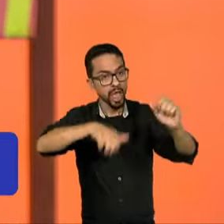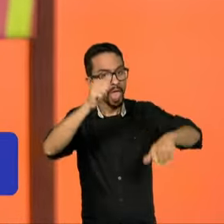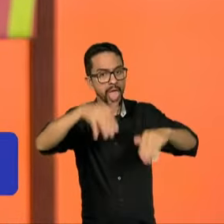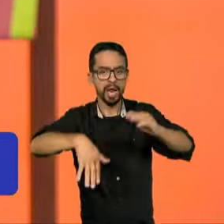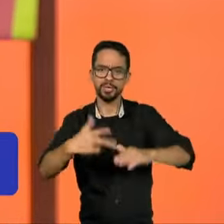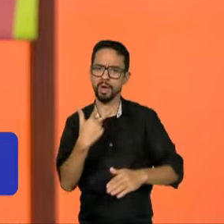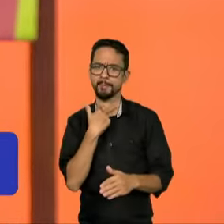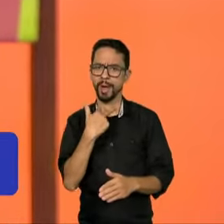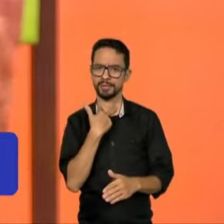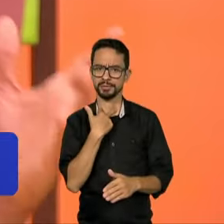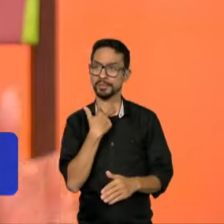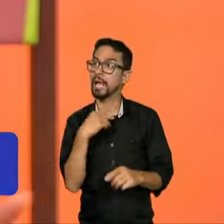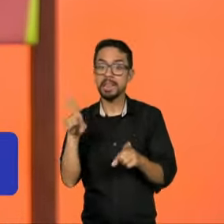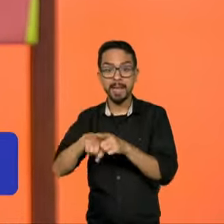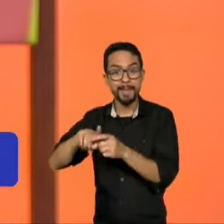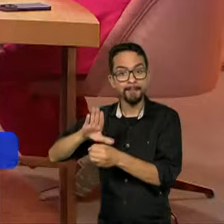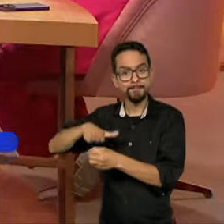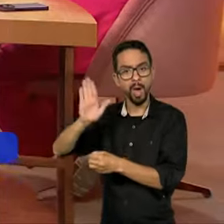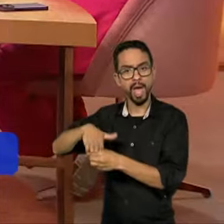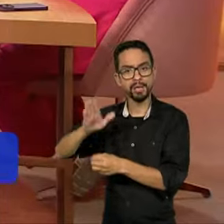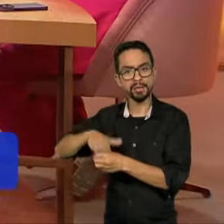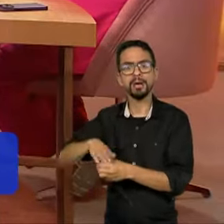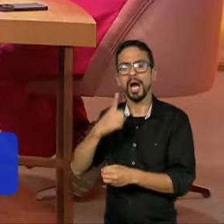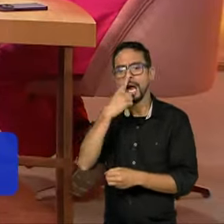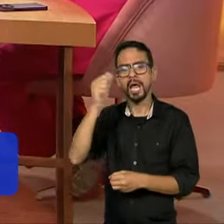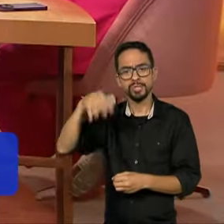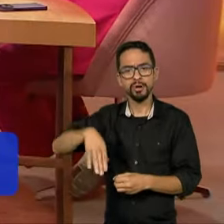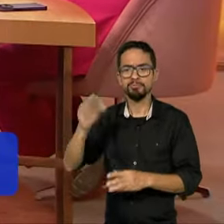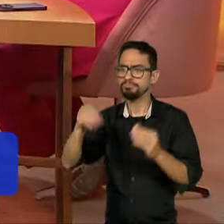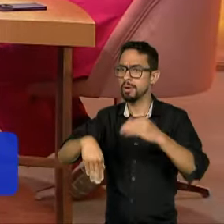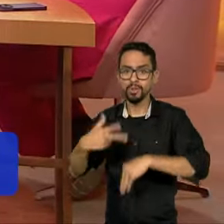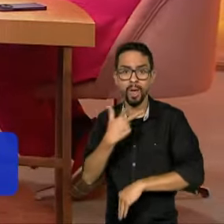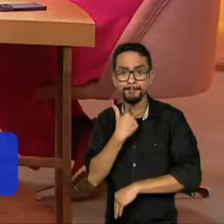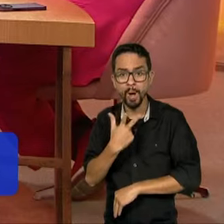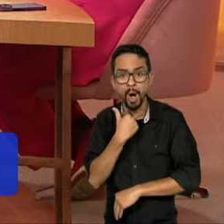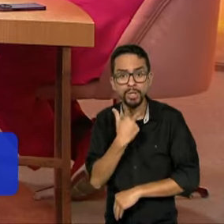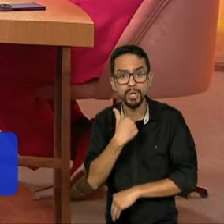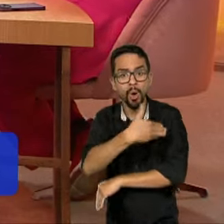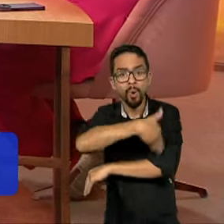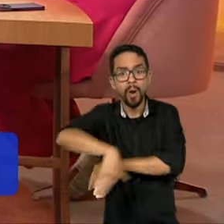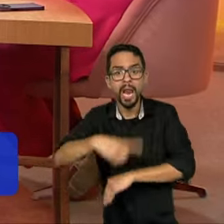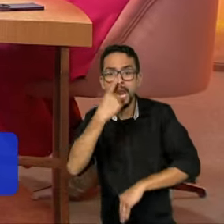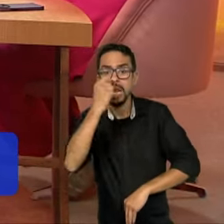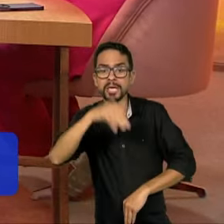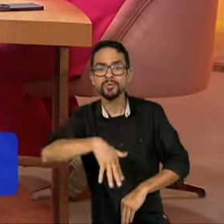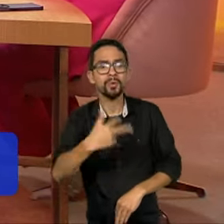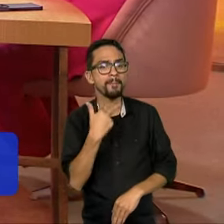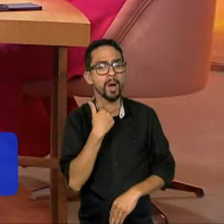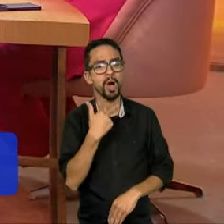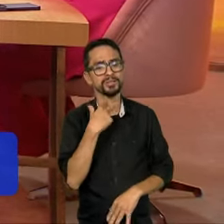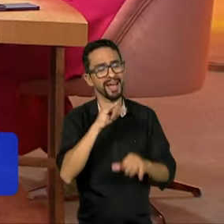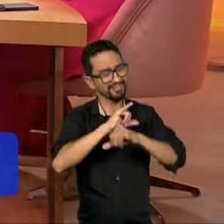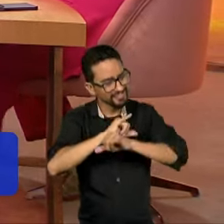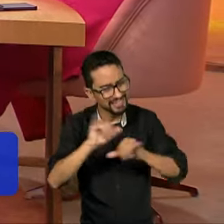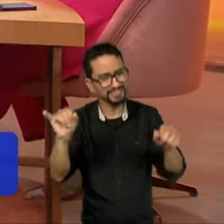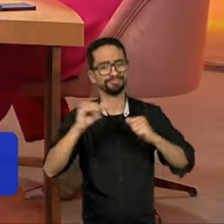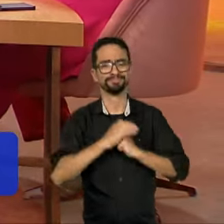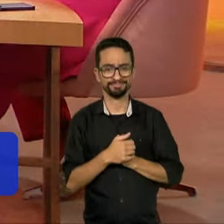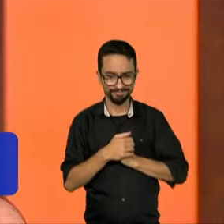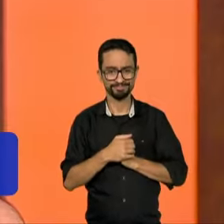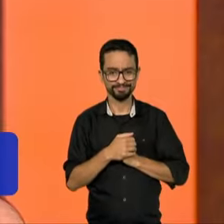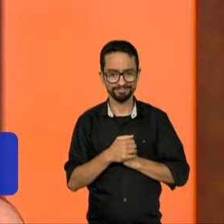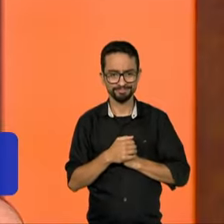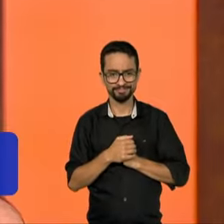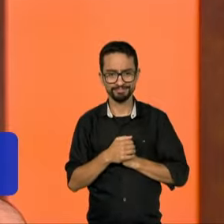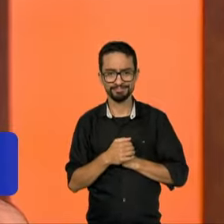alaga... Mesmo em bueiro, até. As pessoas que jogam na rua. Tem gente que ainda joga lixo na rua, meu Deus do céu, dentro de bueiro. Então, eu tenho coisas para